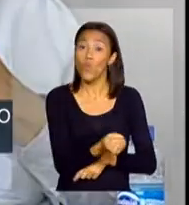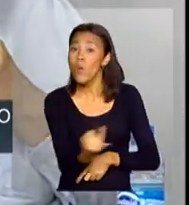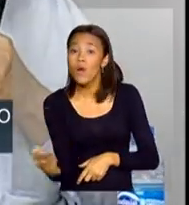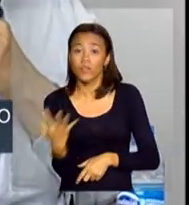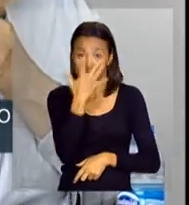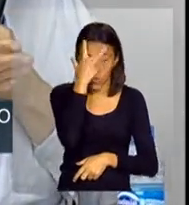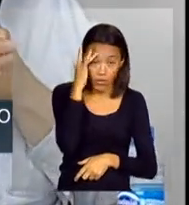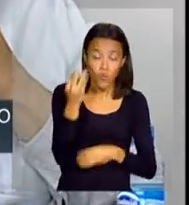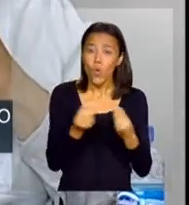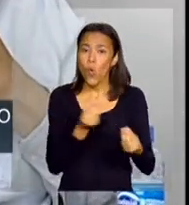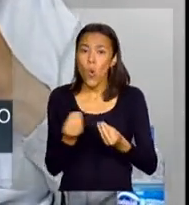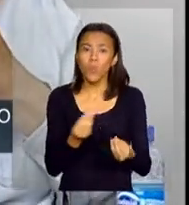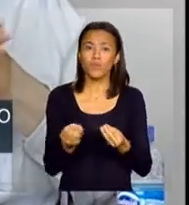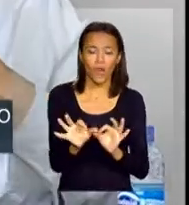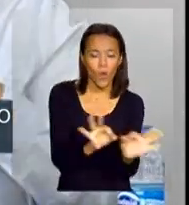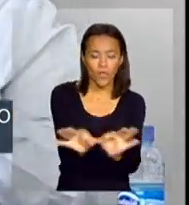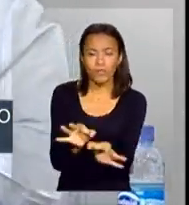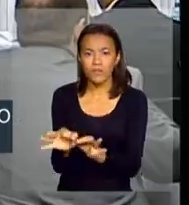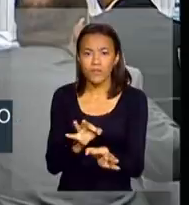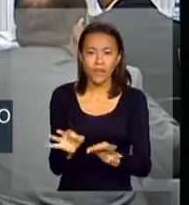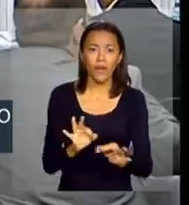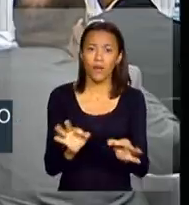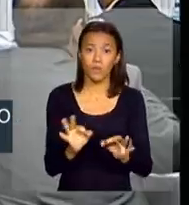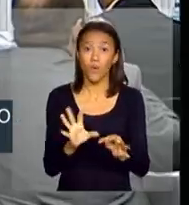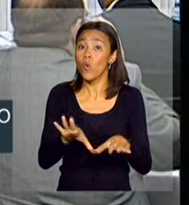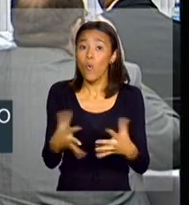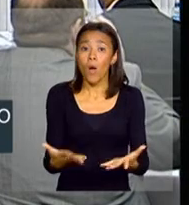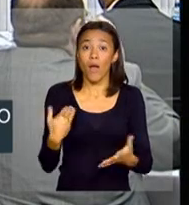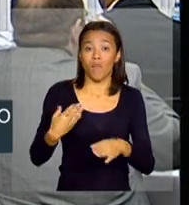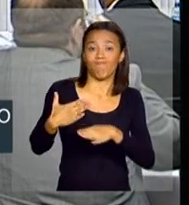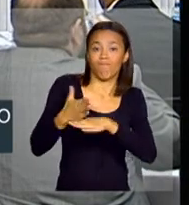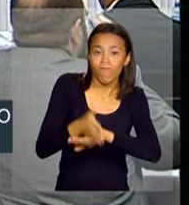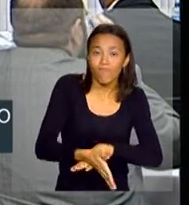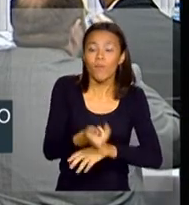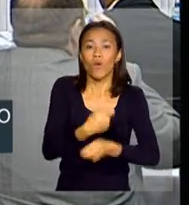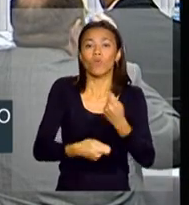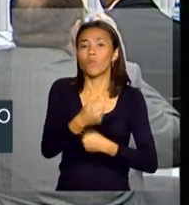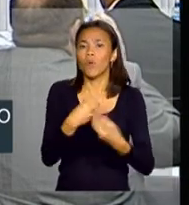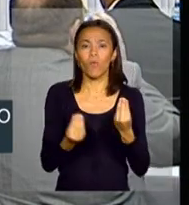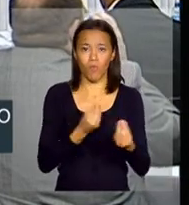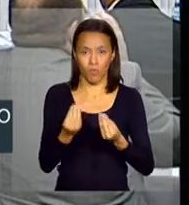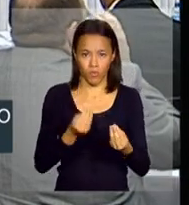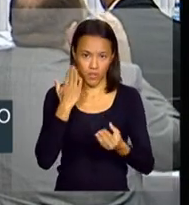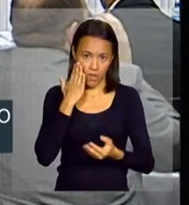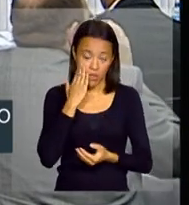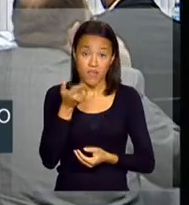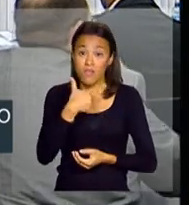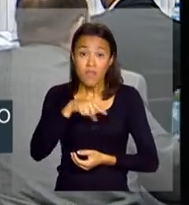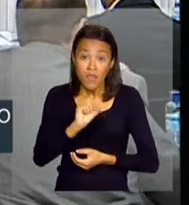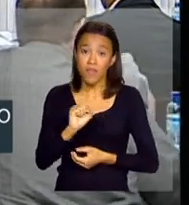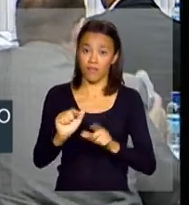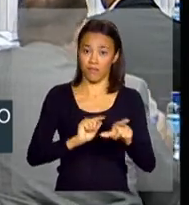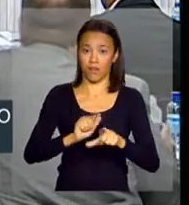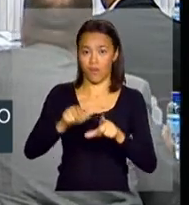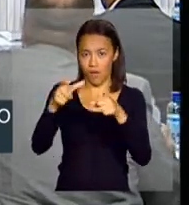são? Como é que está distribuído? Qual é a participação dele econômica? Como é que isso está colocado? Quem é o produtor